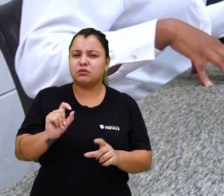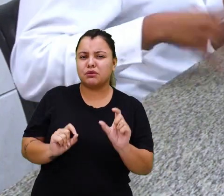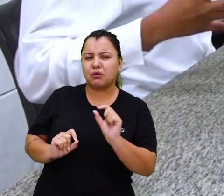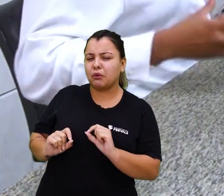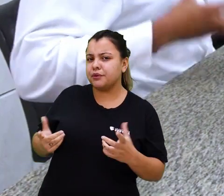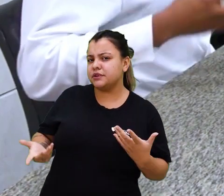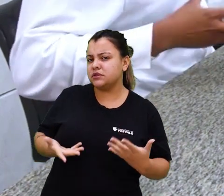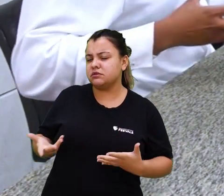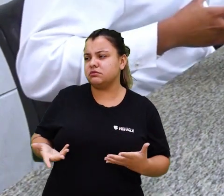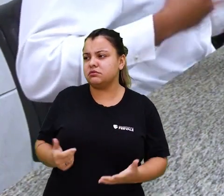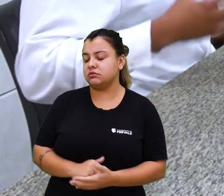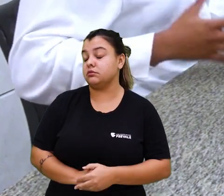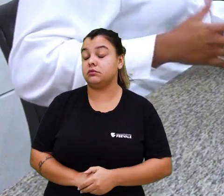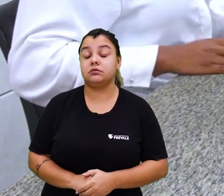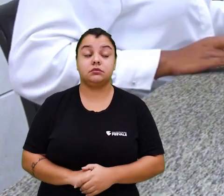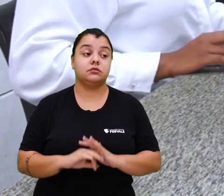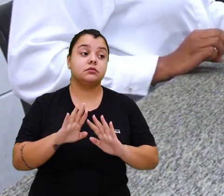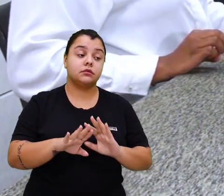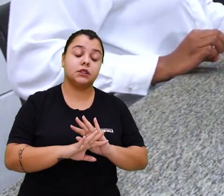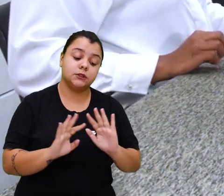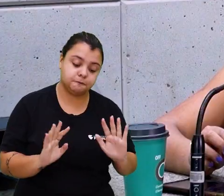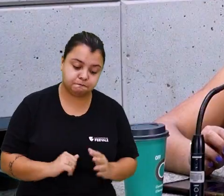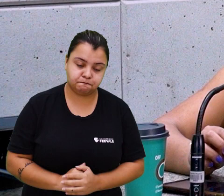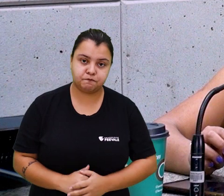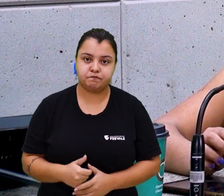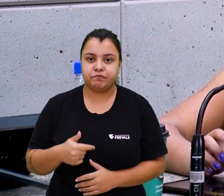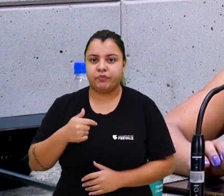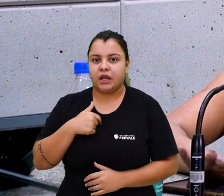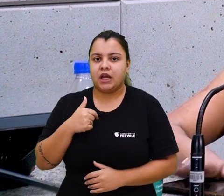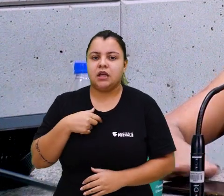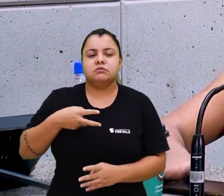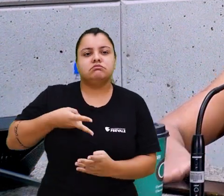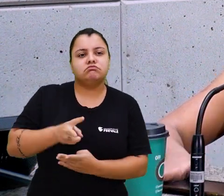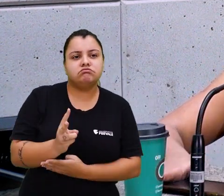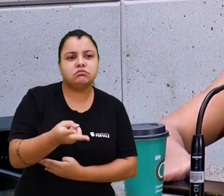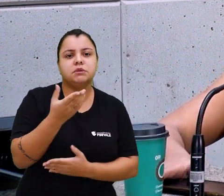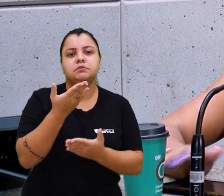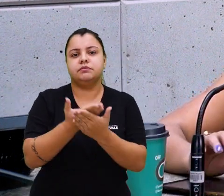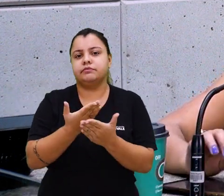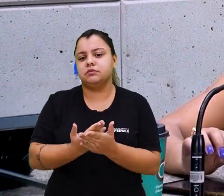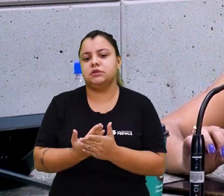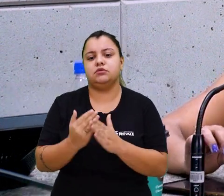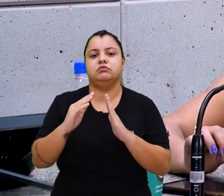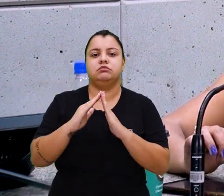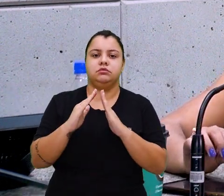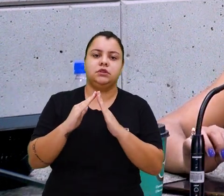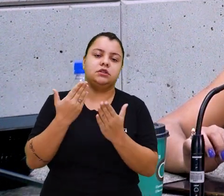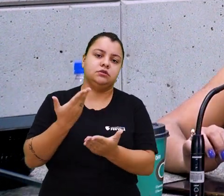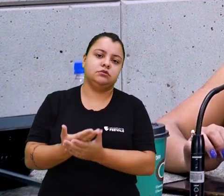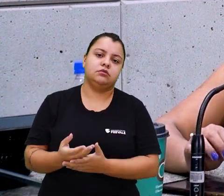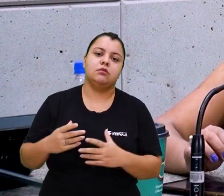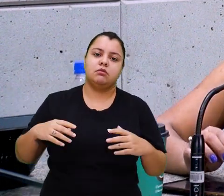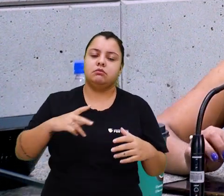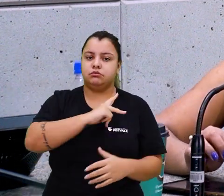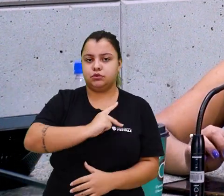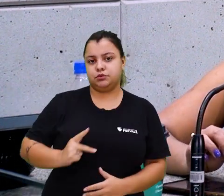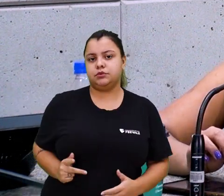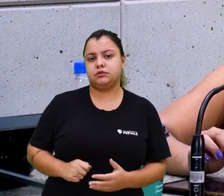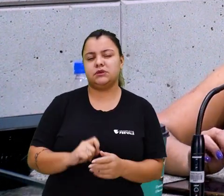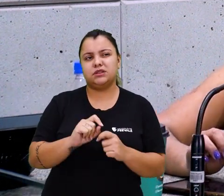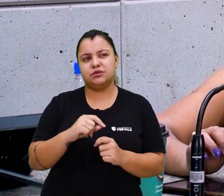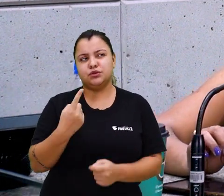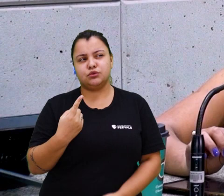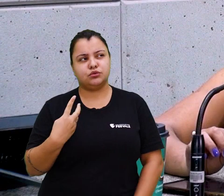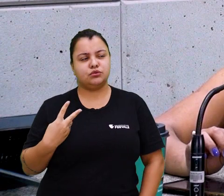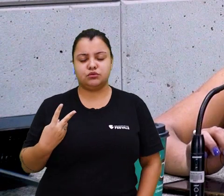exato né fal um pouquinho então eu sempre estudei na Escola Pública fiz acho que só um ano